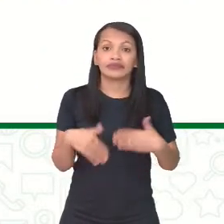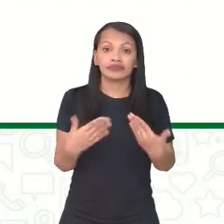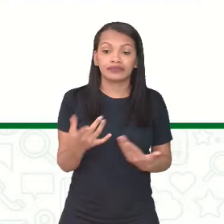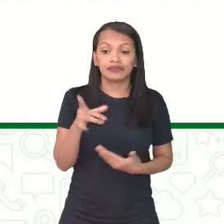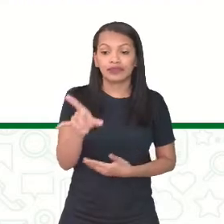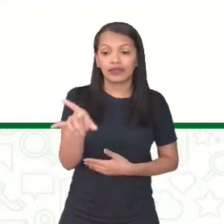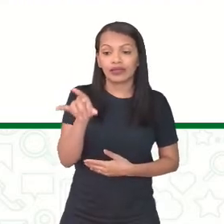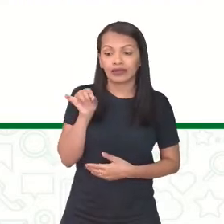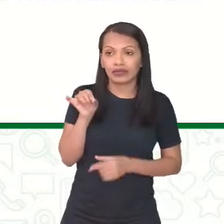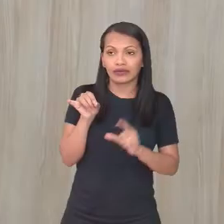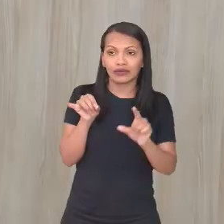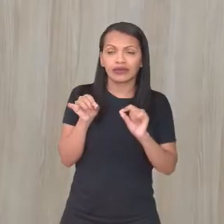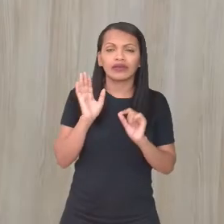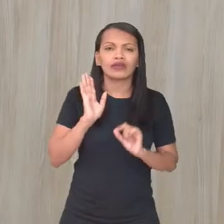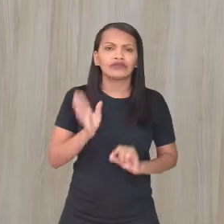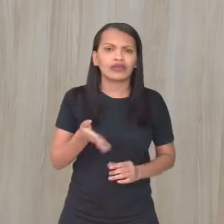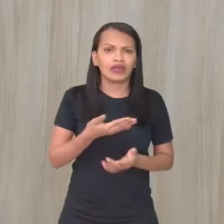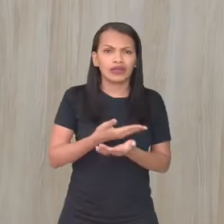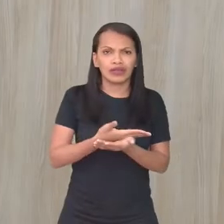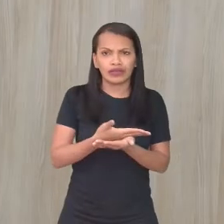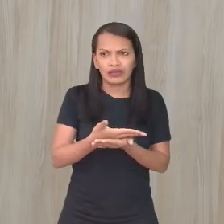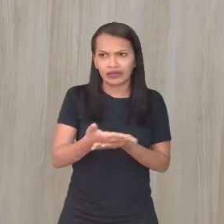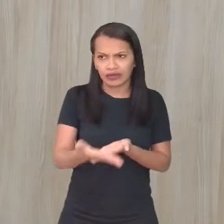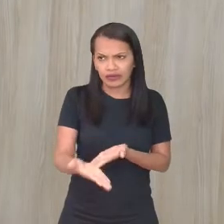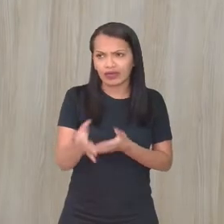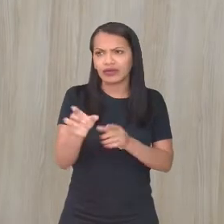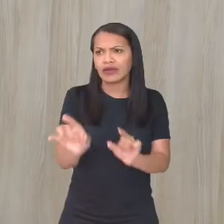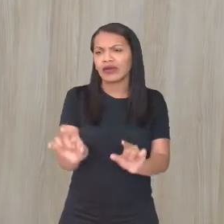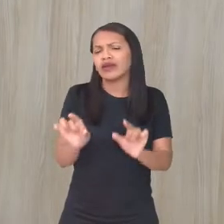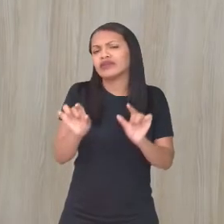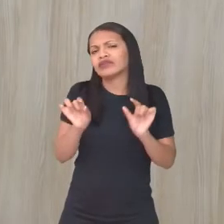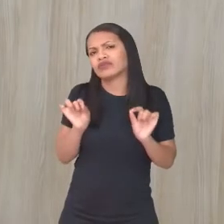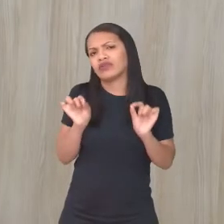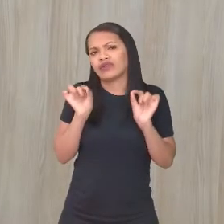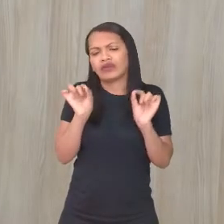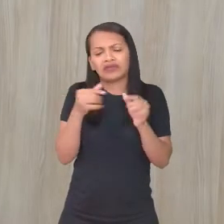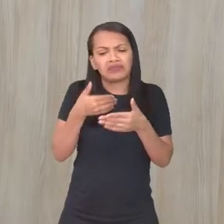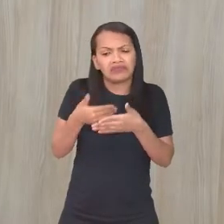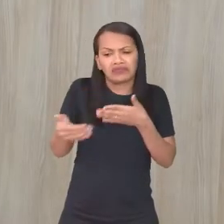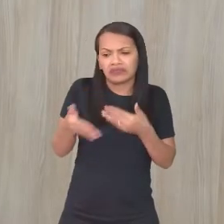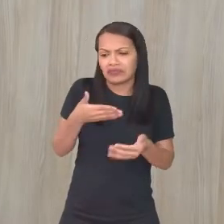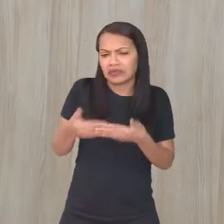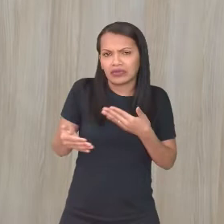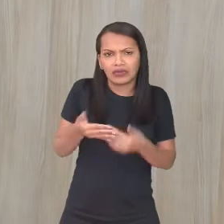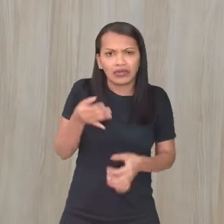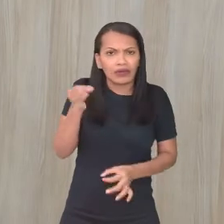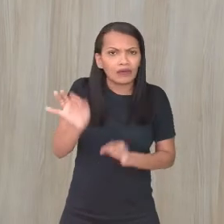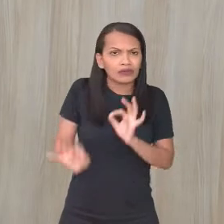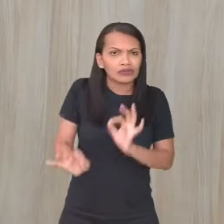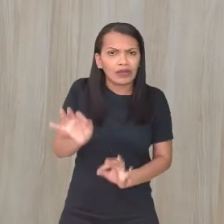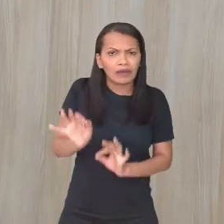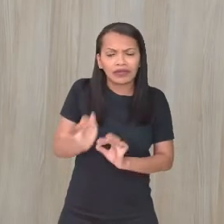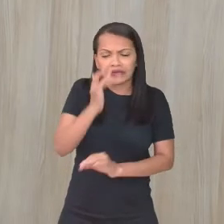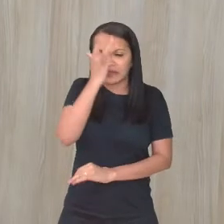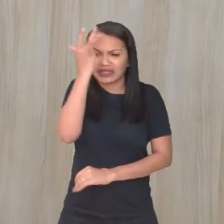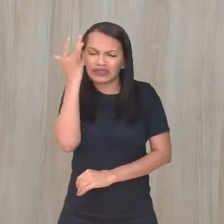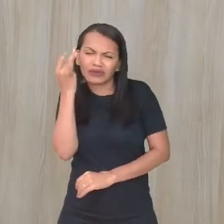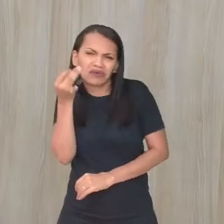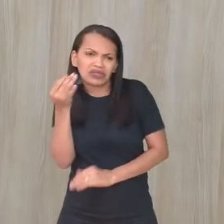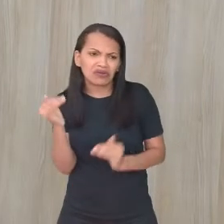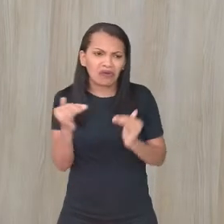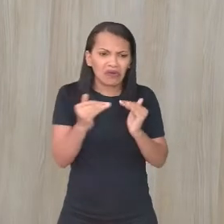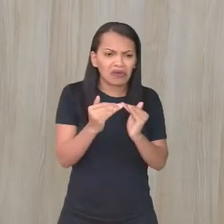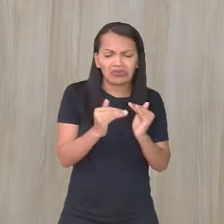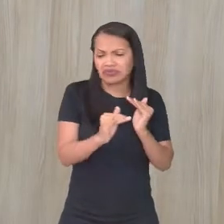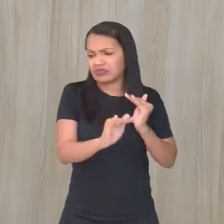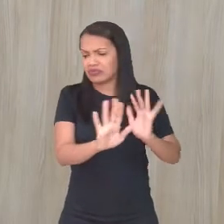Escolhas, gente. Já comecei a nossa aula falando a respeito disso, né? Escolhas. Não interessa o julgamento do